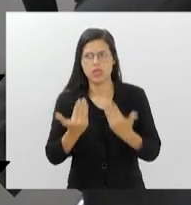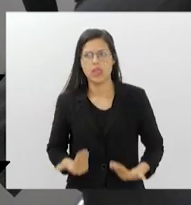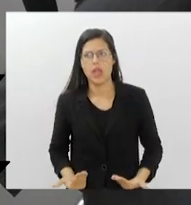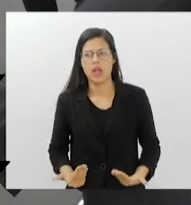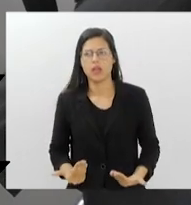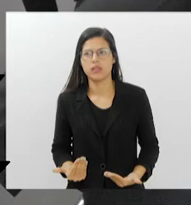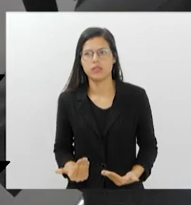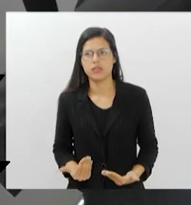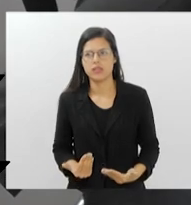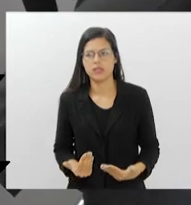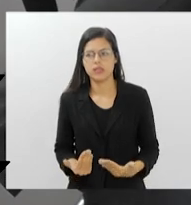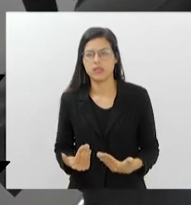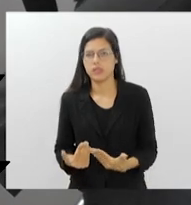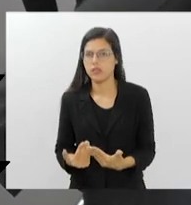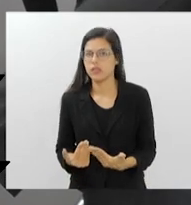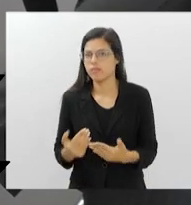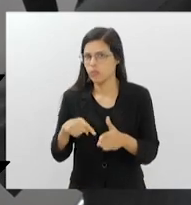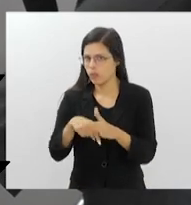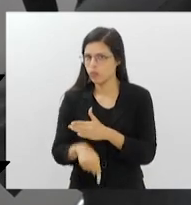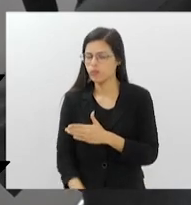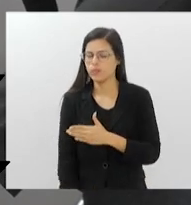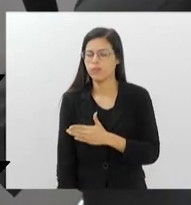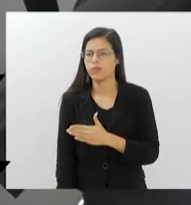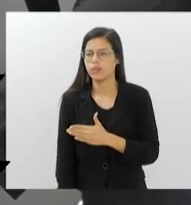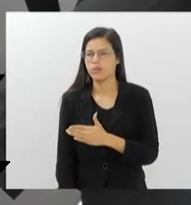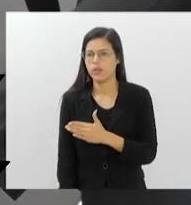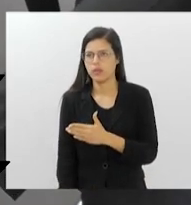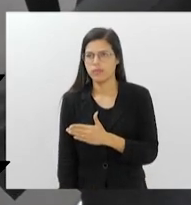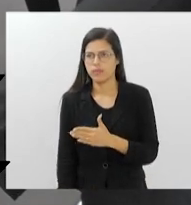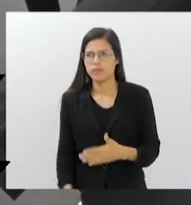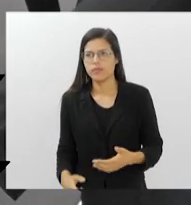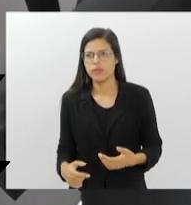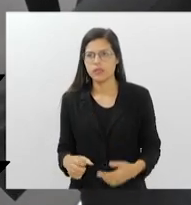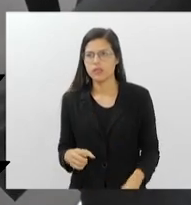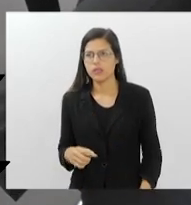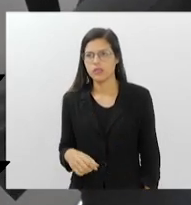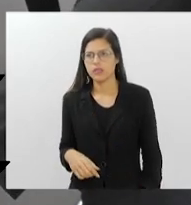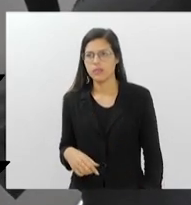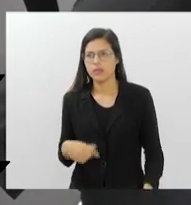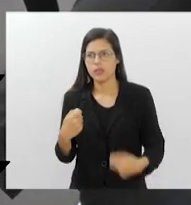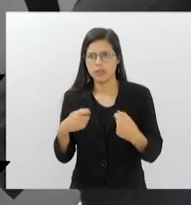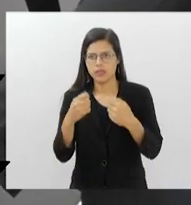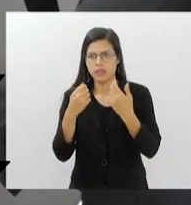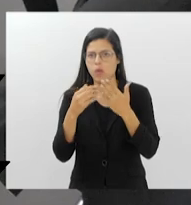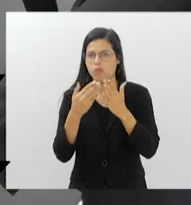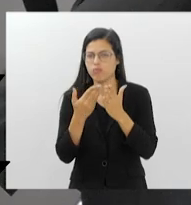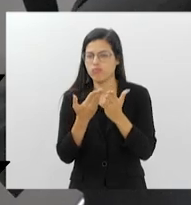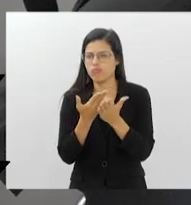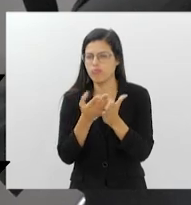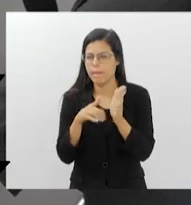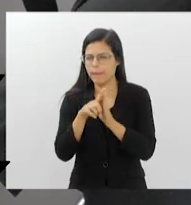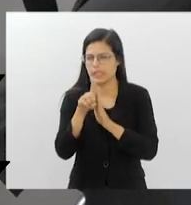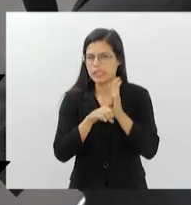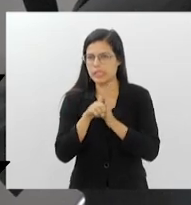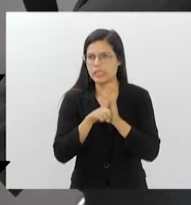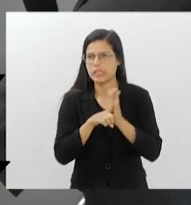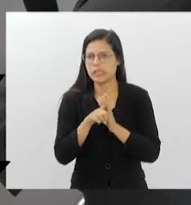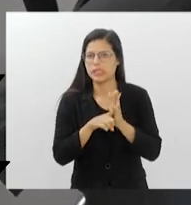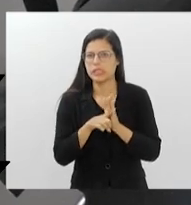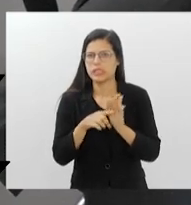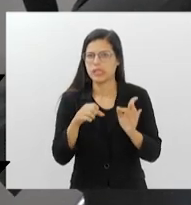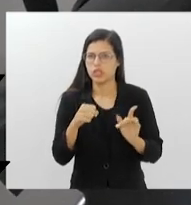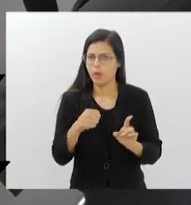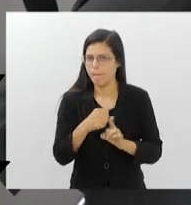de implicações um pouco mais aprofundada Se não é necessariamente um estudo de impacto né mas pelo menos uma análise um pouco mais